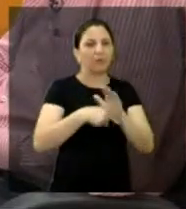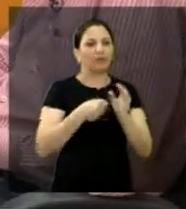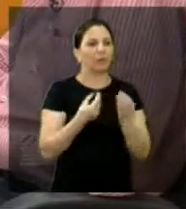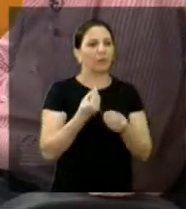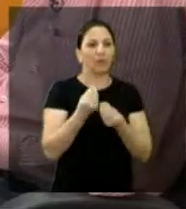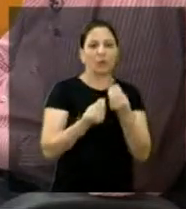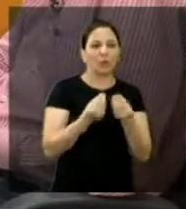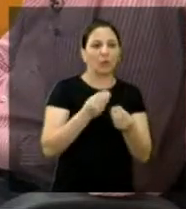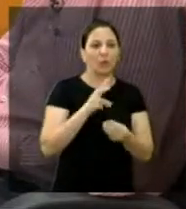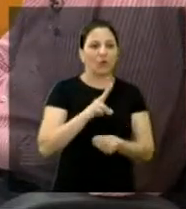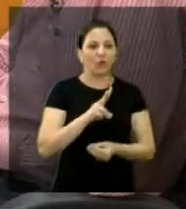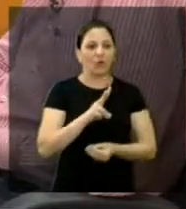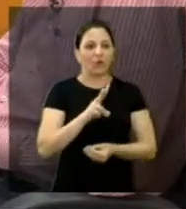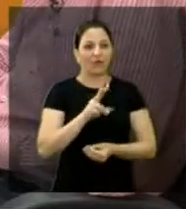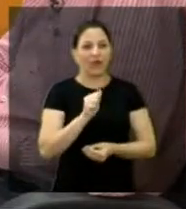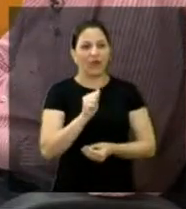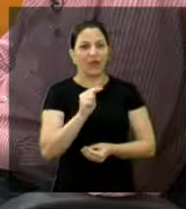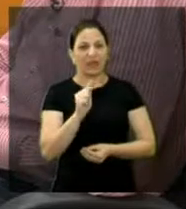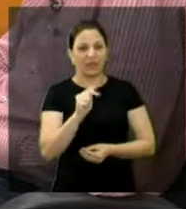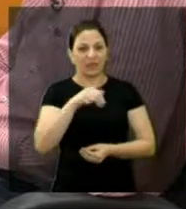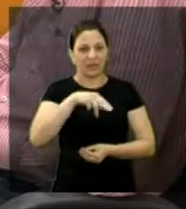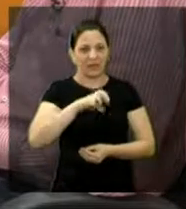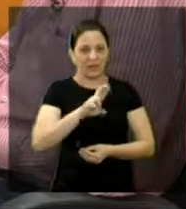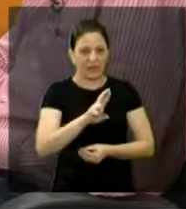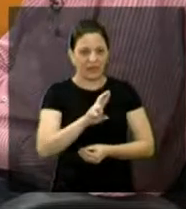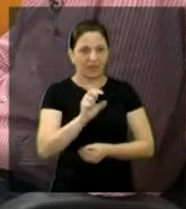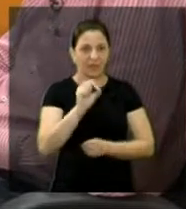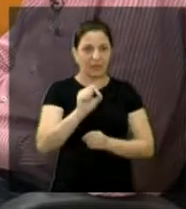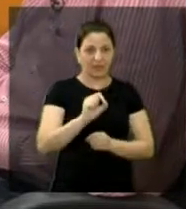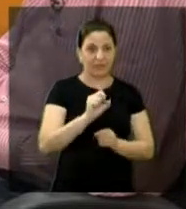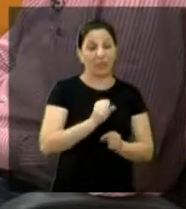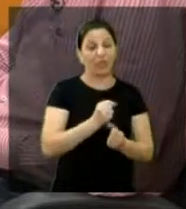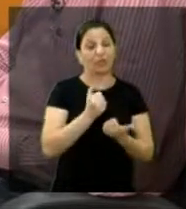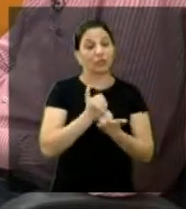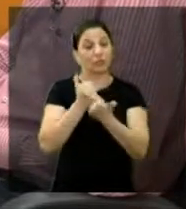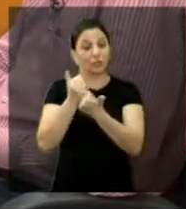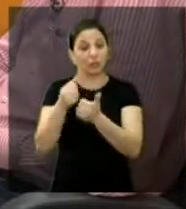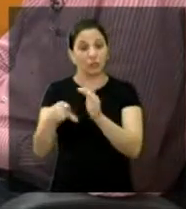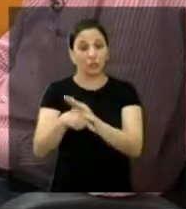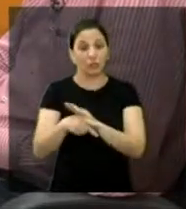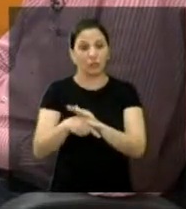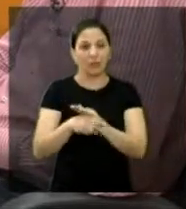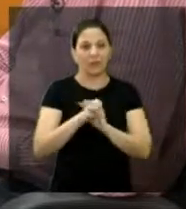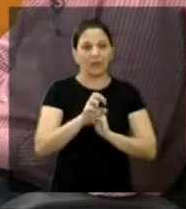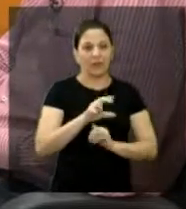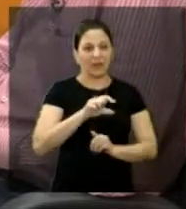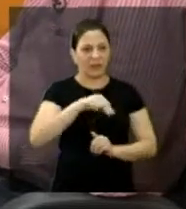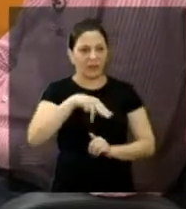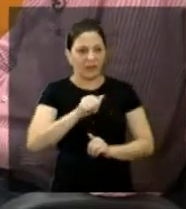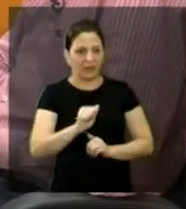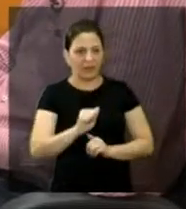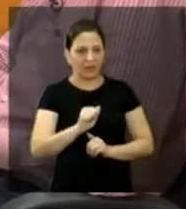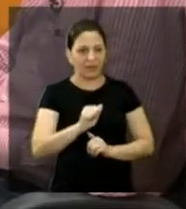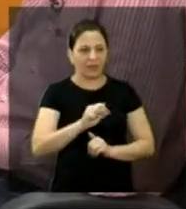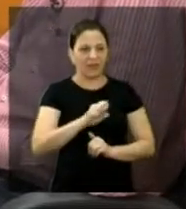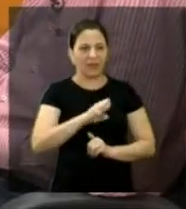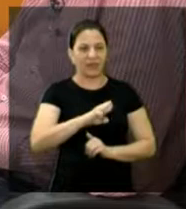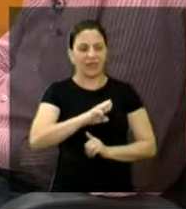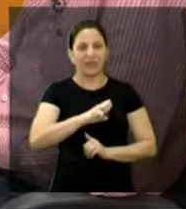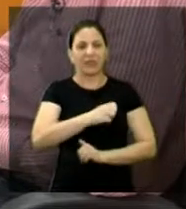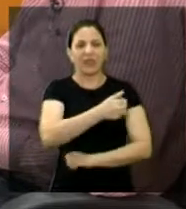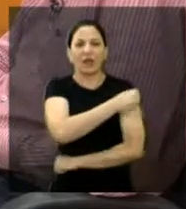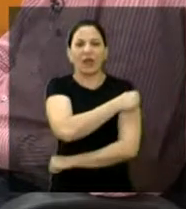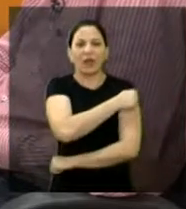impressionante. O Wagner, né, que hoje está no lugar do Wagner Bellini, foi meu aluno. E ele tinha um